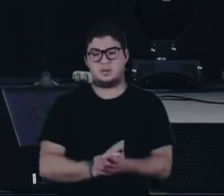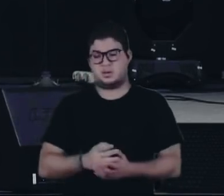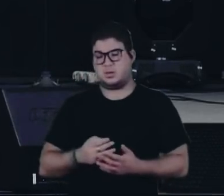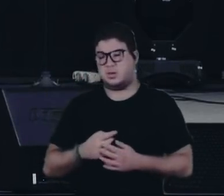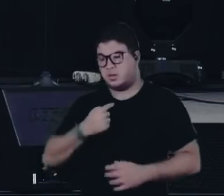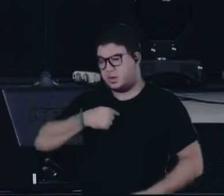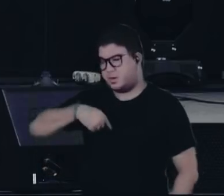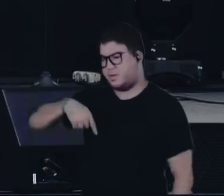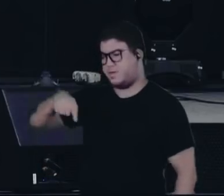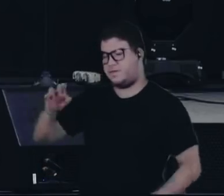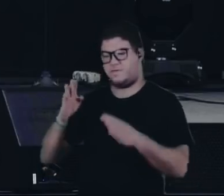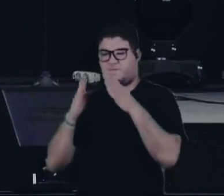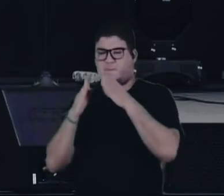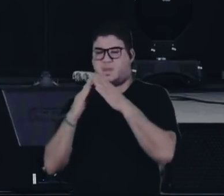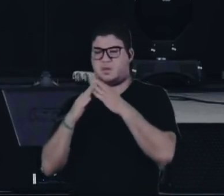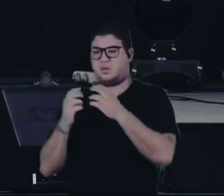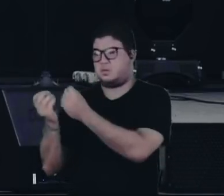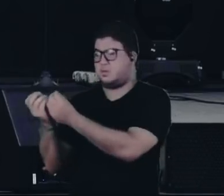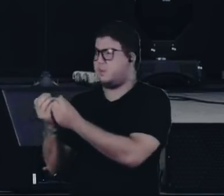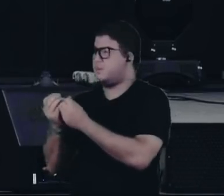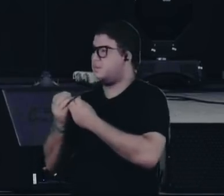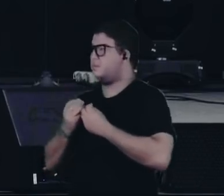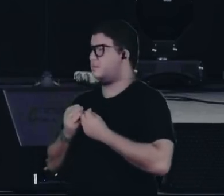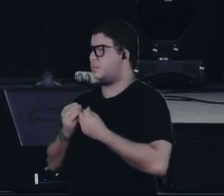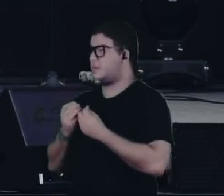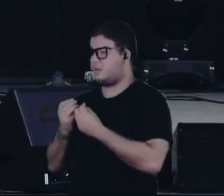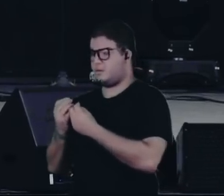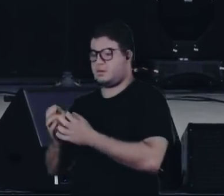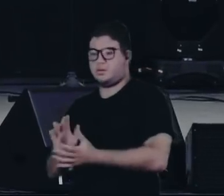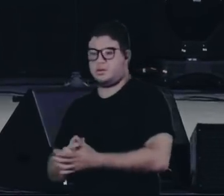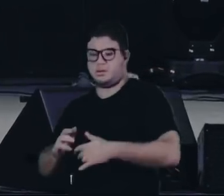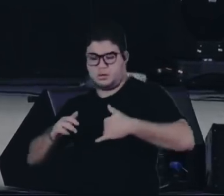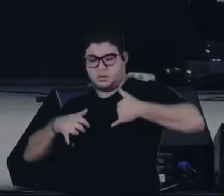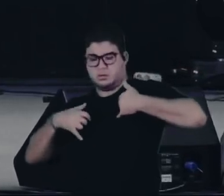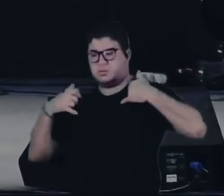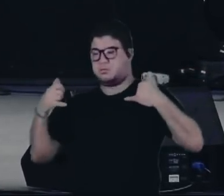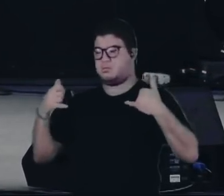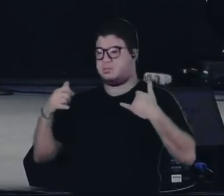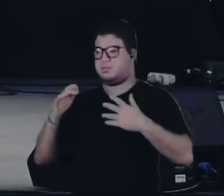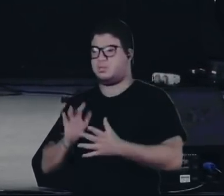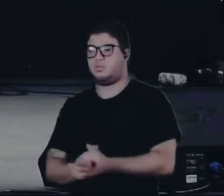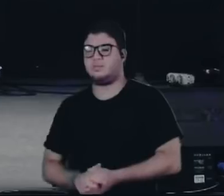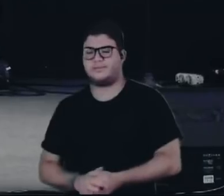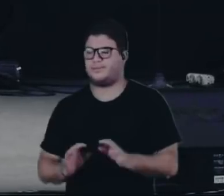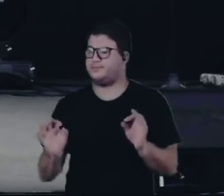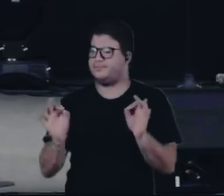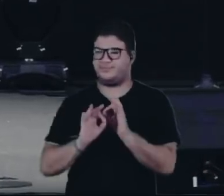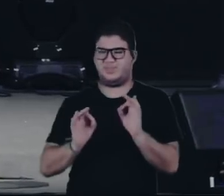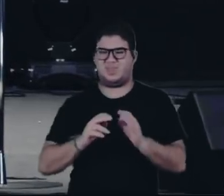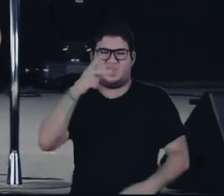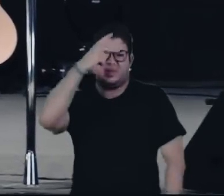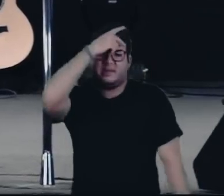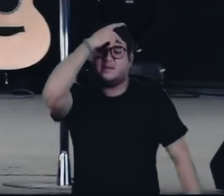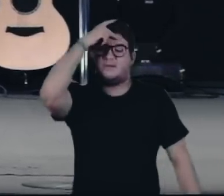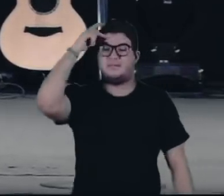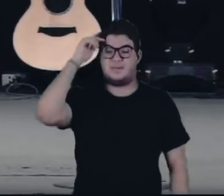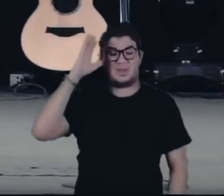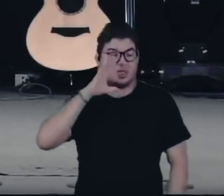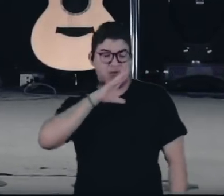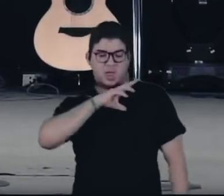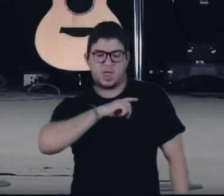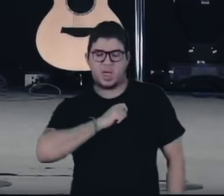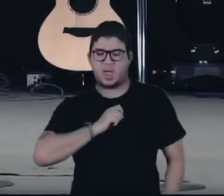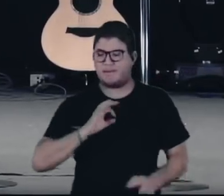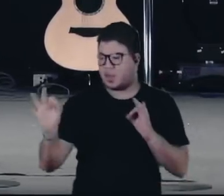para ser servido. Quer consumir. Sabe, aquela pessoa que ama